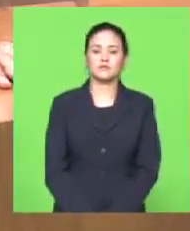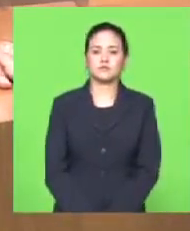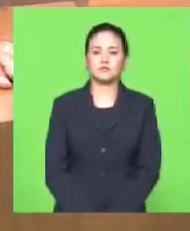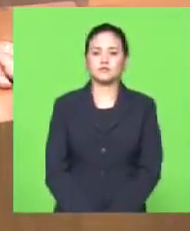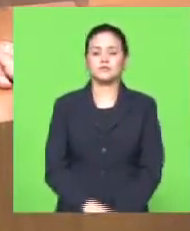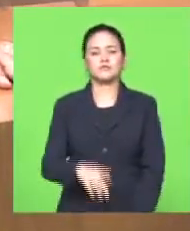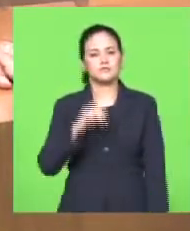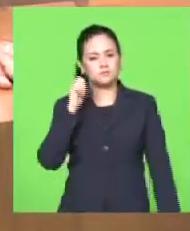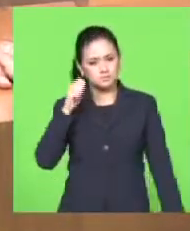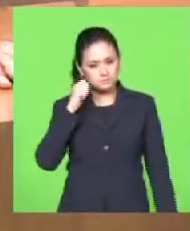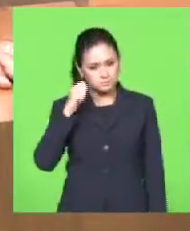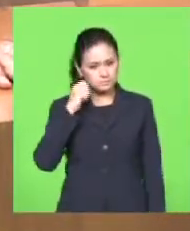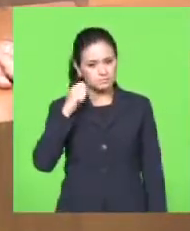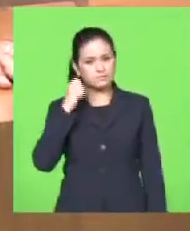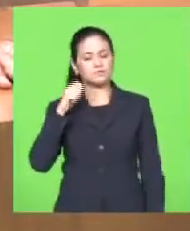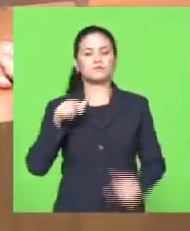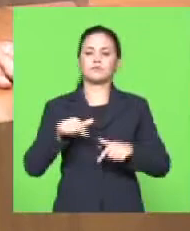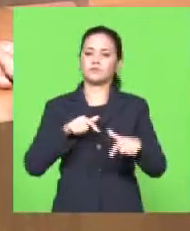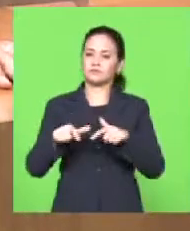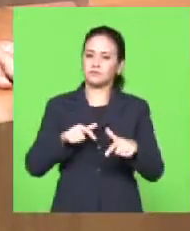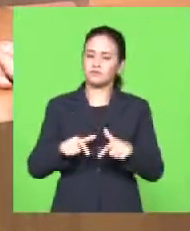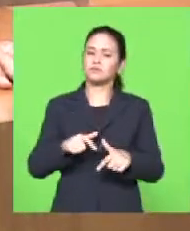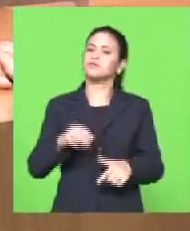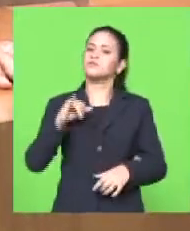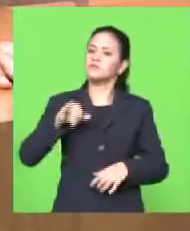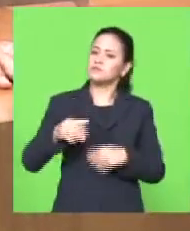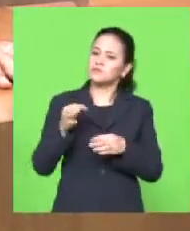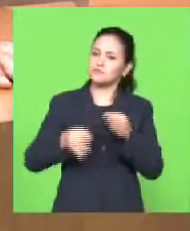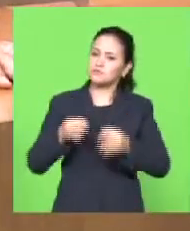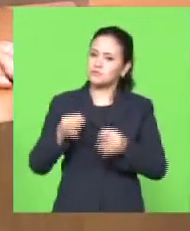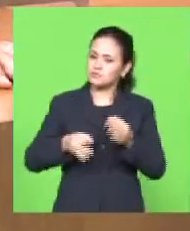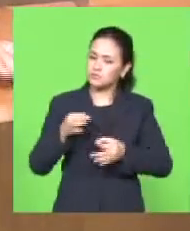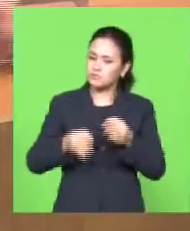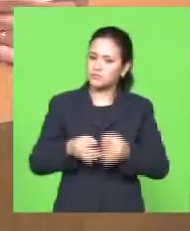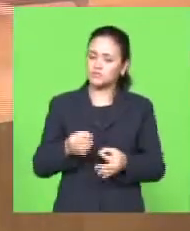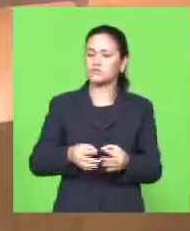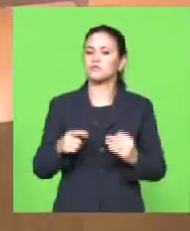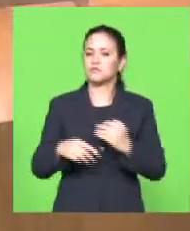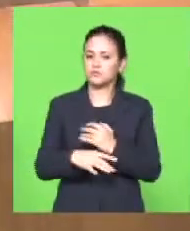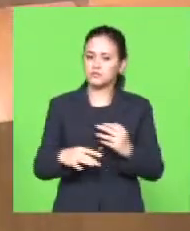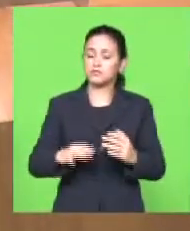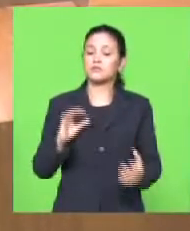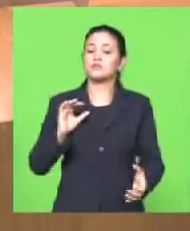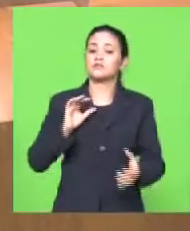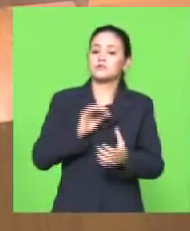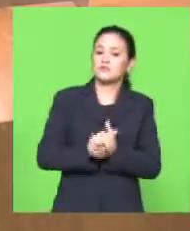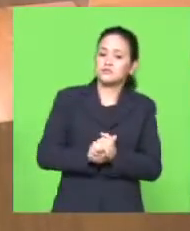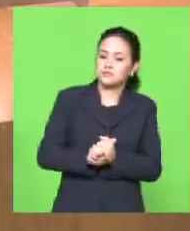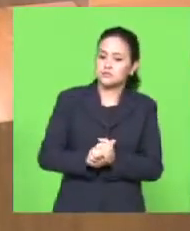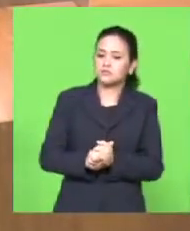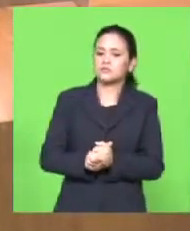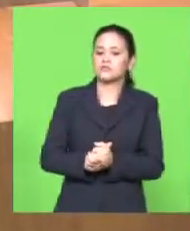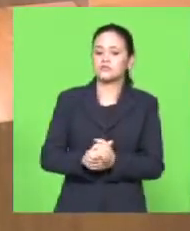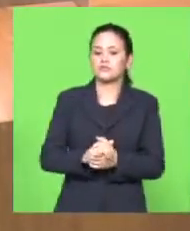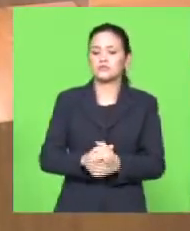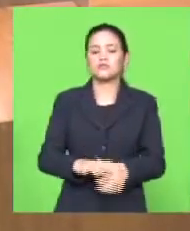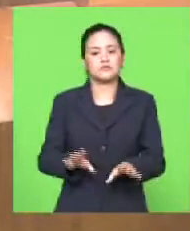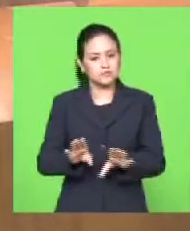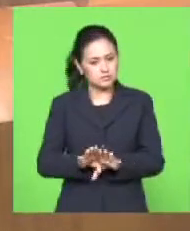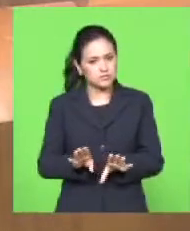advogado, como juiz, aquele município, casou também com filha de Barra do